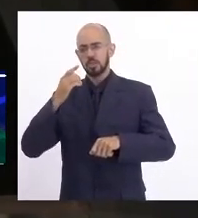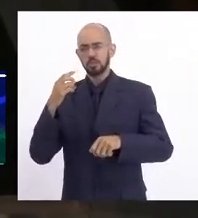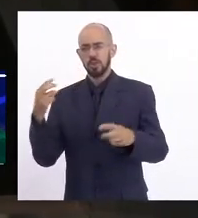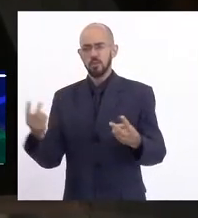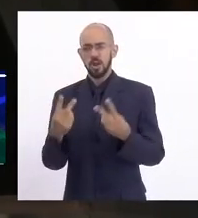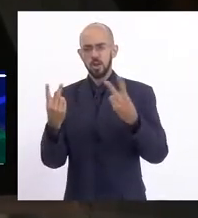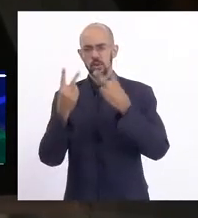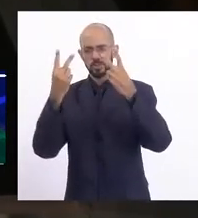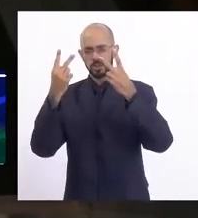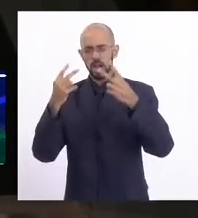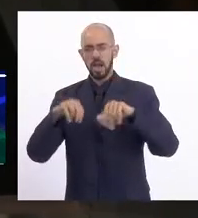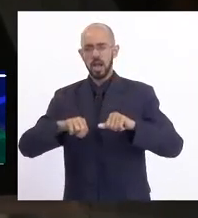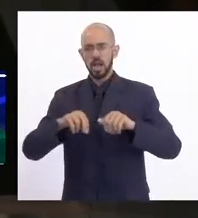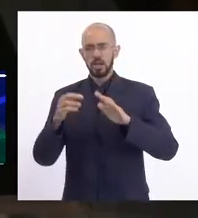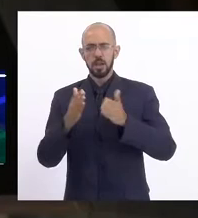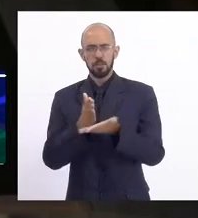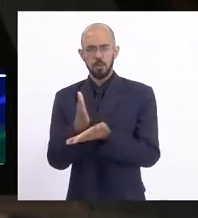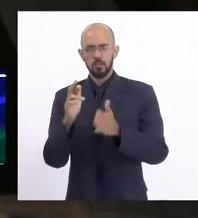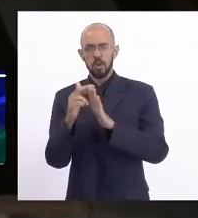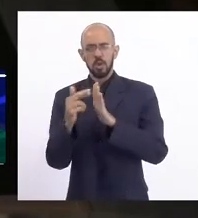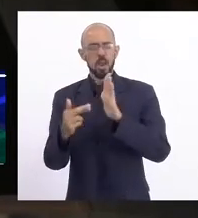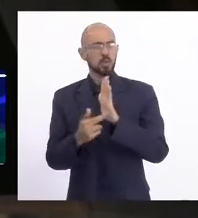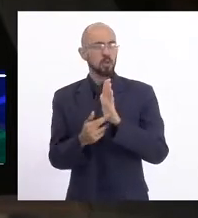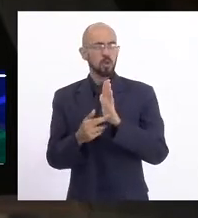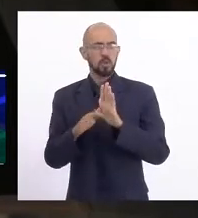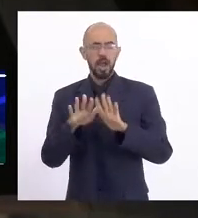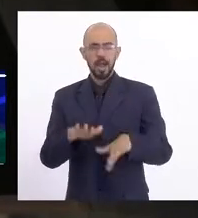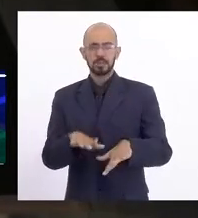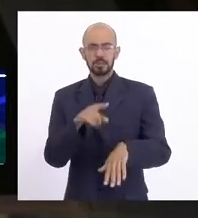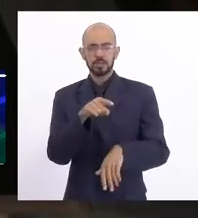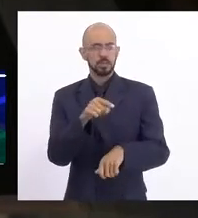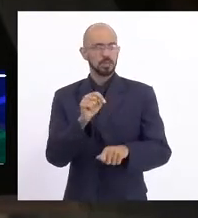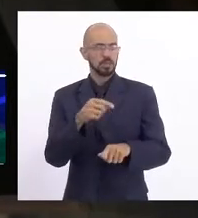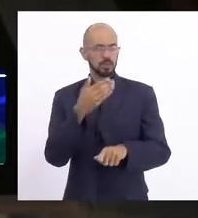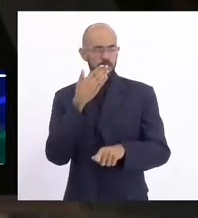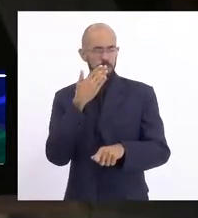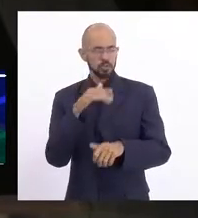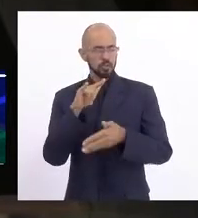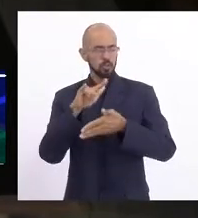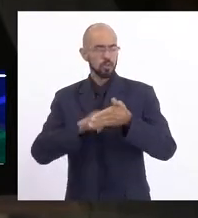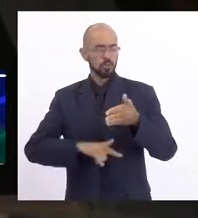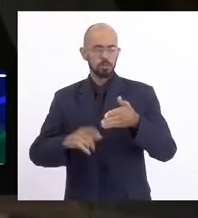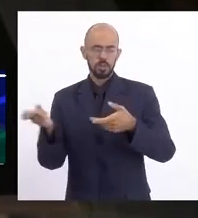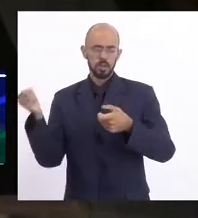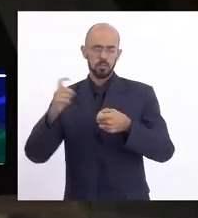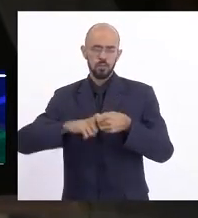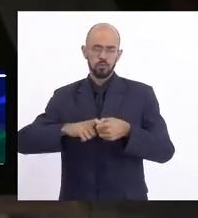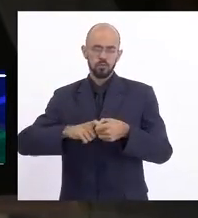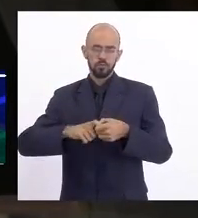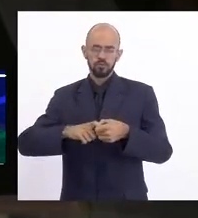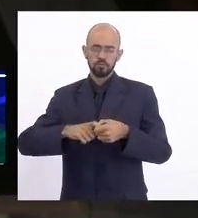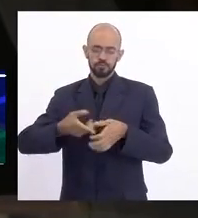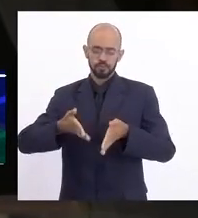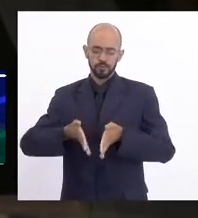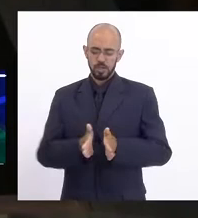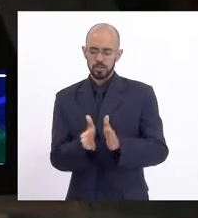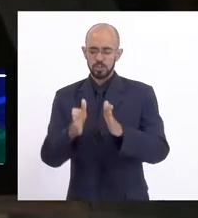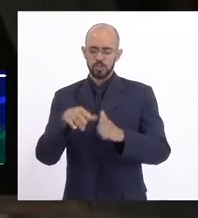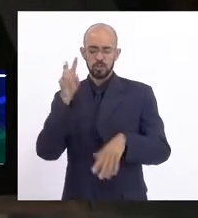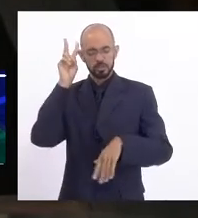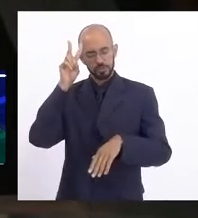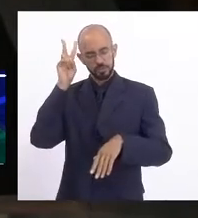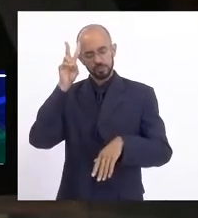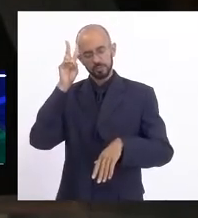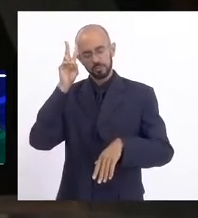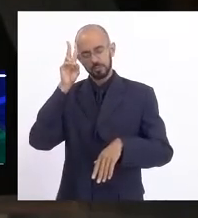CPI e aprovar o nosso relatório, ainda assim, como documento que restitui a trajetória histórica de um dos